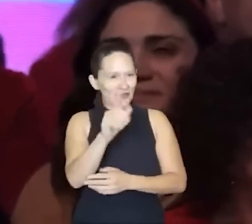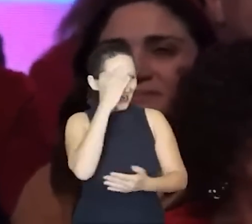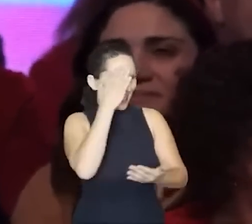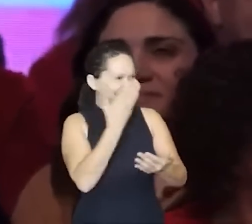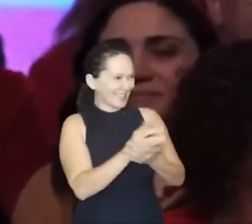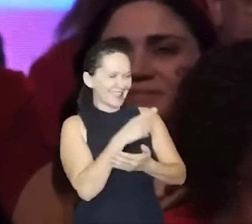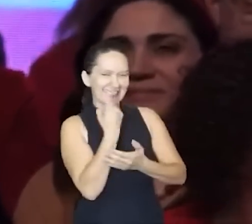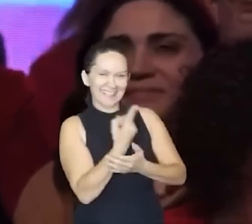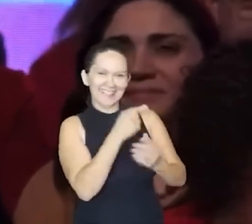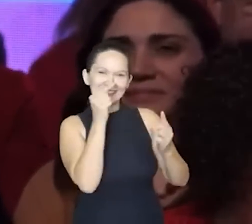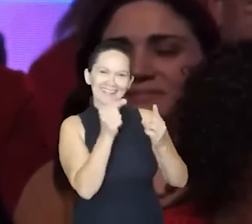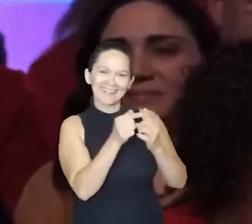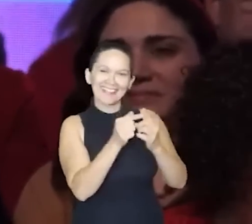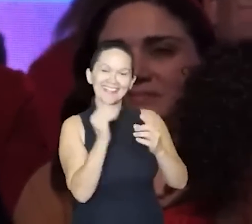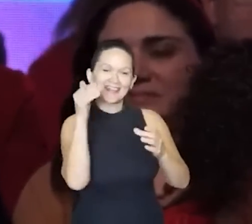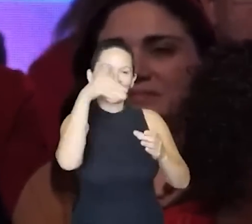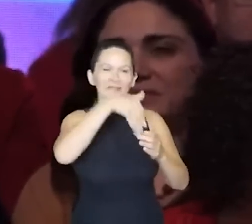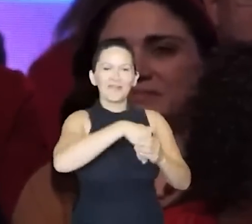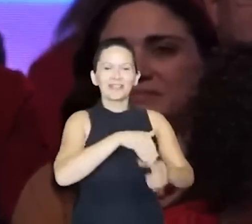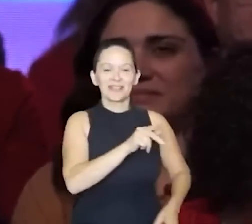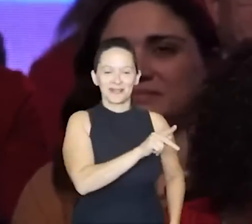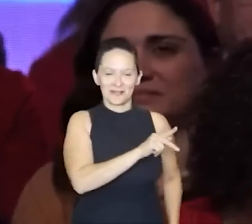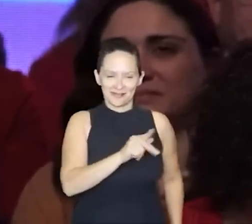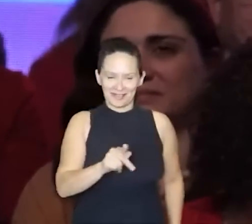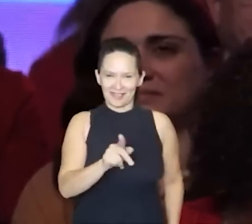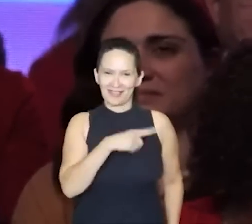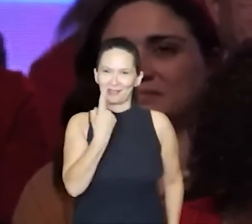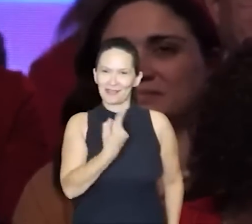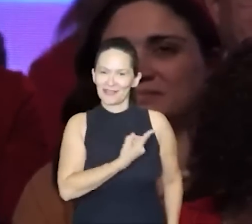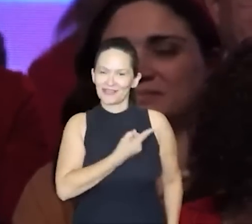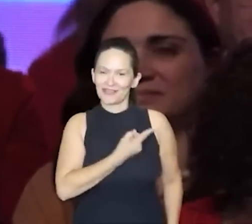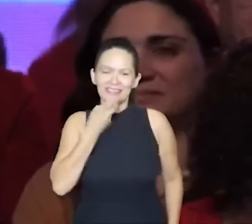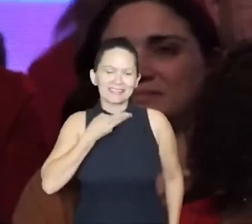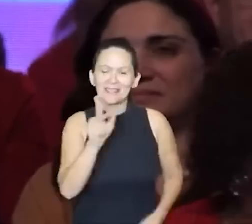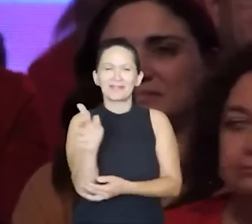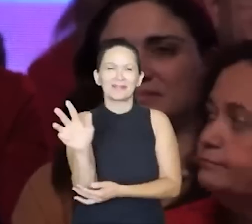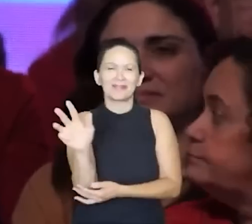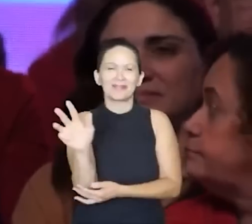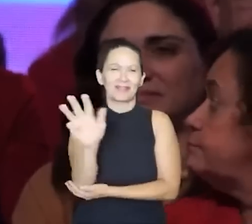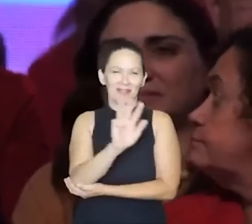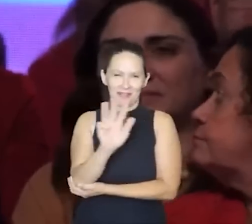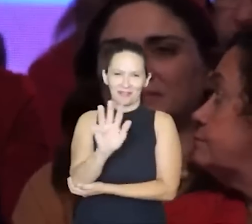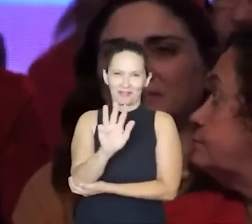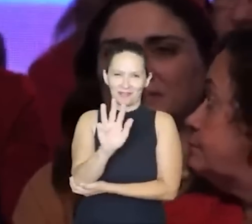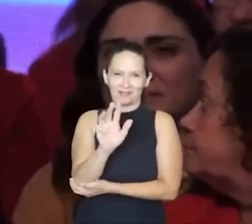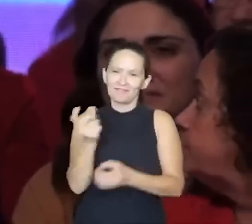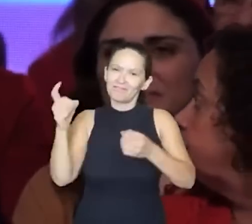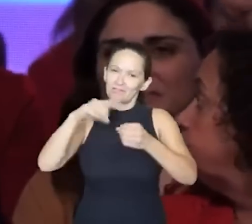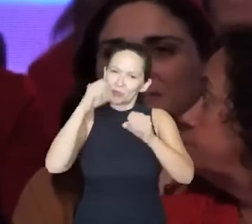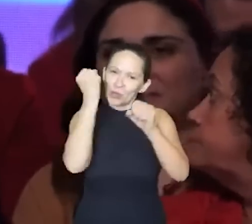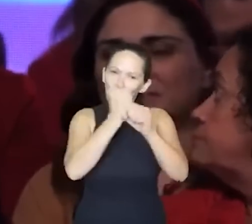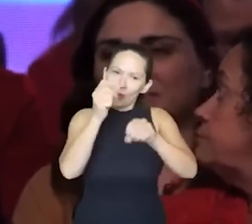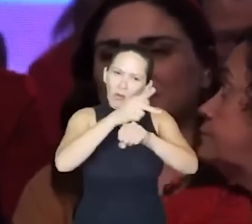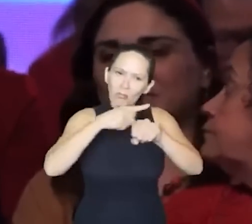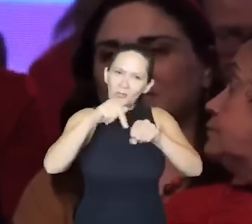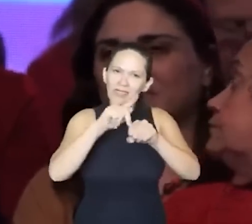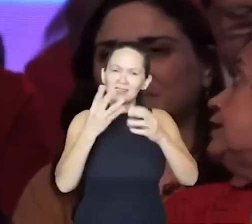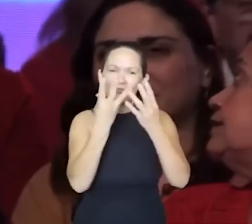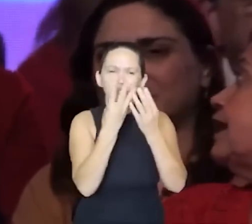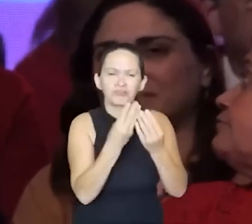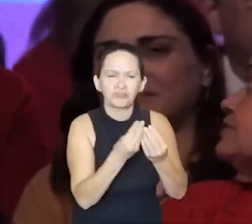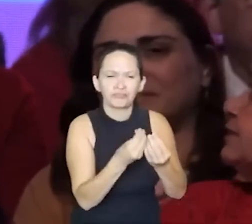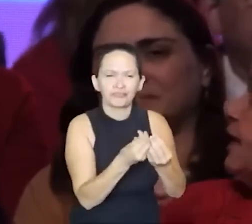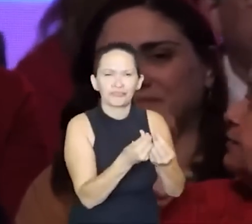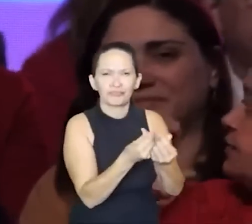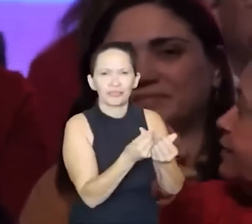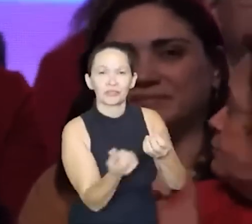de conduzir o governo, através do nosso sempre presidente Lula, para reconstruir um país destroçado e